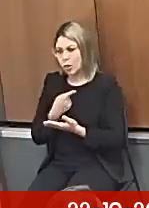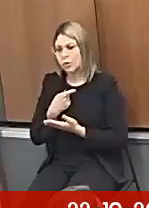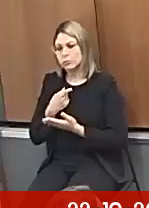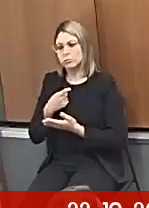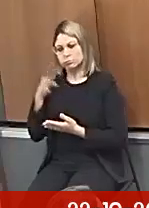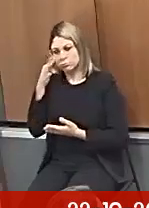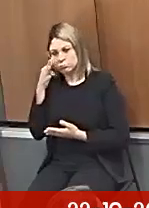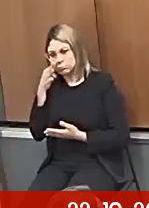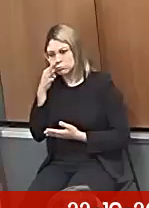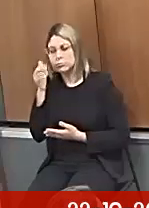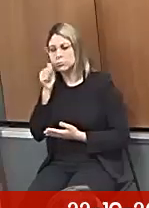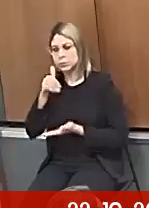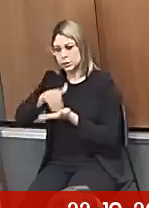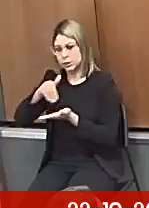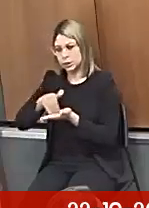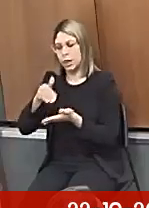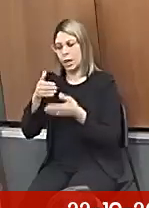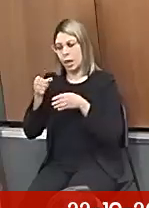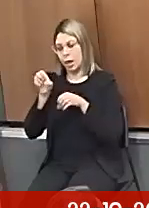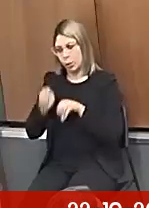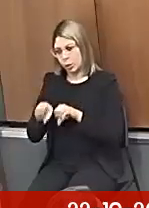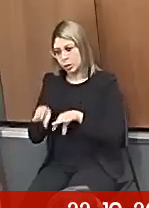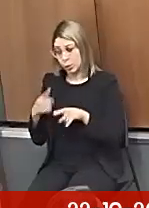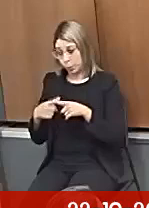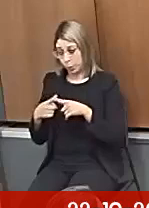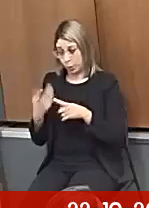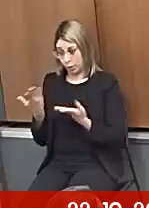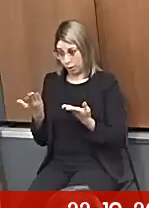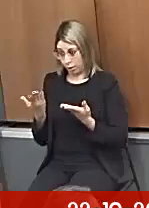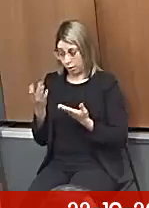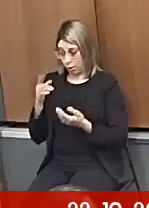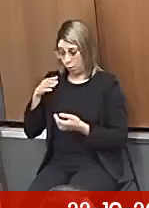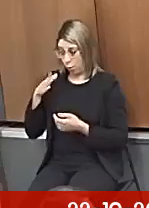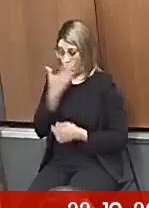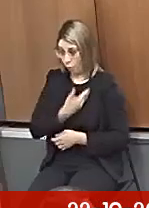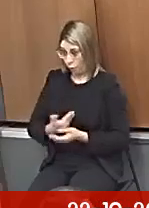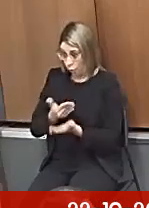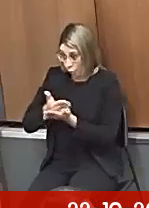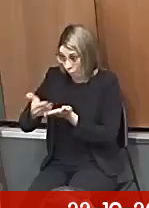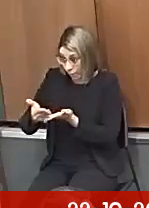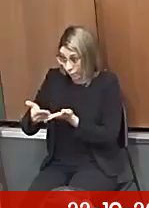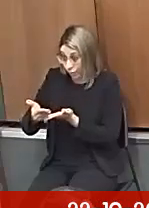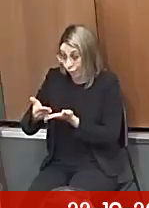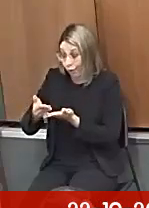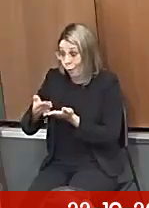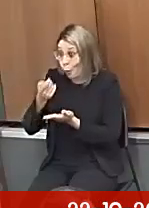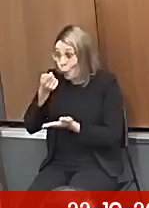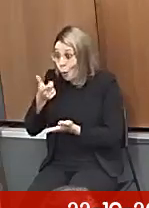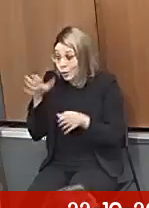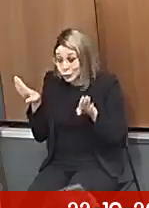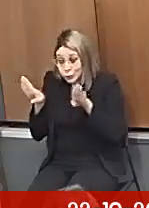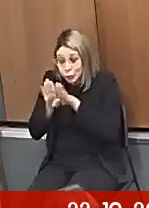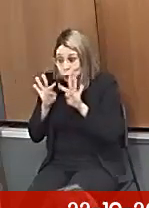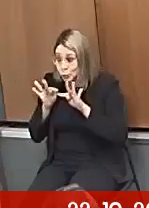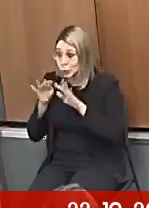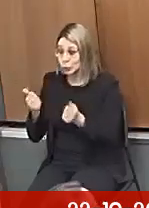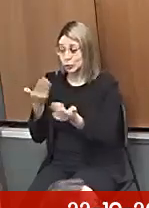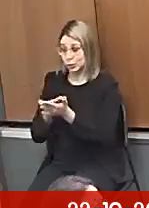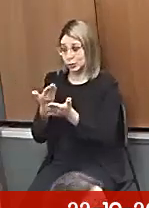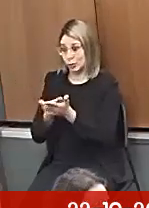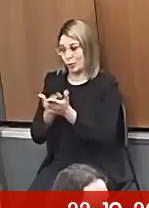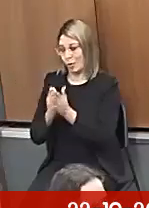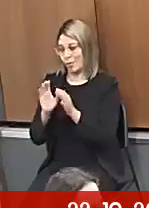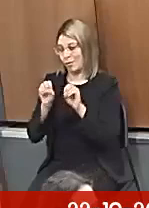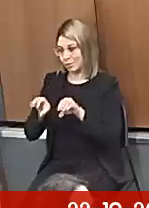aqui a secretária de Educação, porque quando esse governo assumiu, estavam para ser fechadas as escolas de